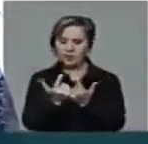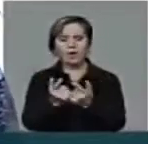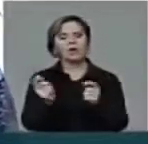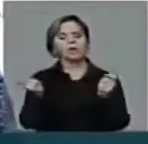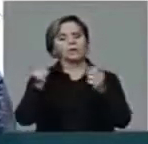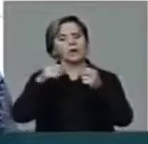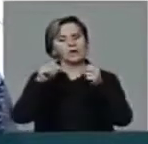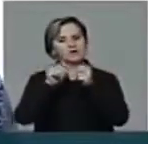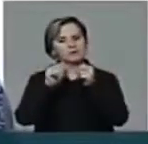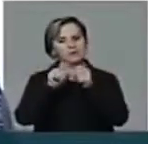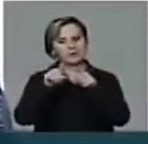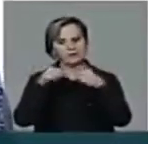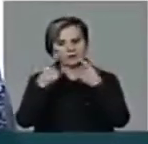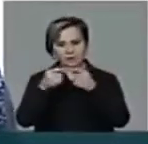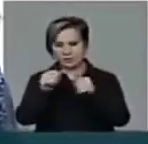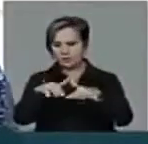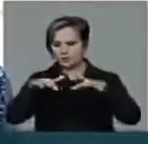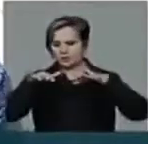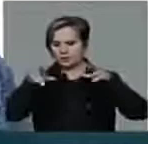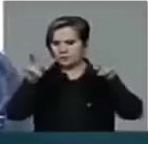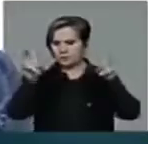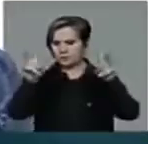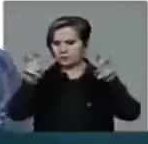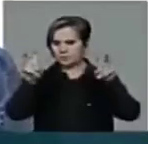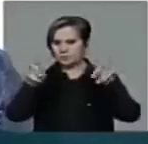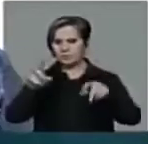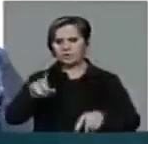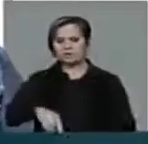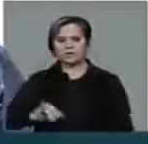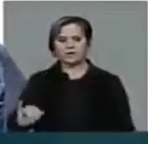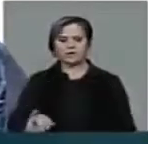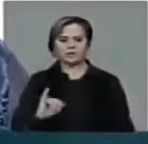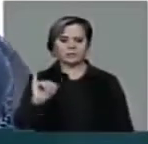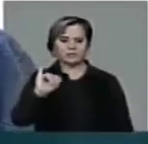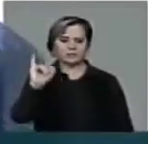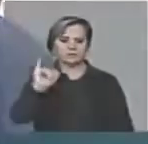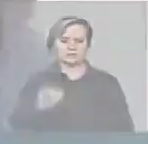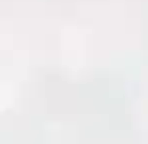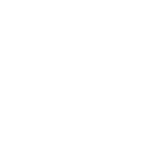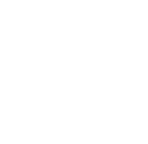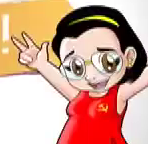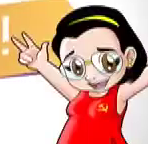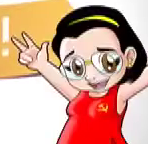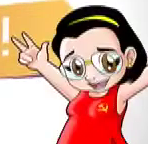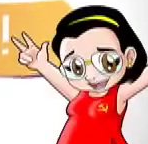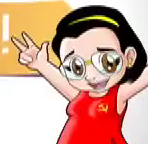realizem uma audiência pública sobre o tema, que é fundamental. Era isso, senhor presidente.